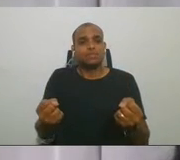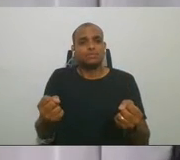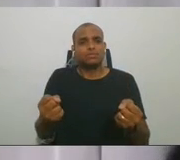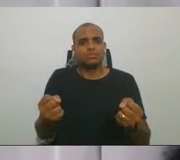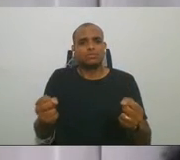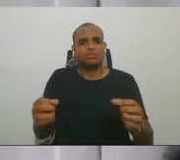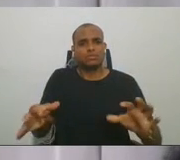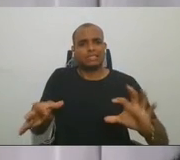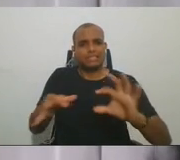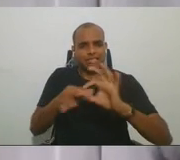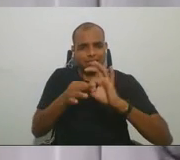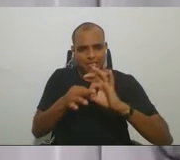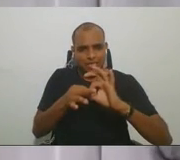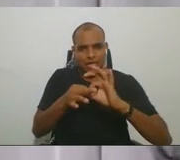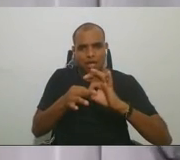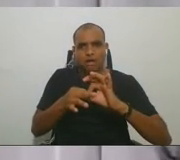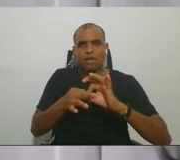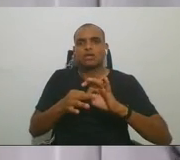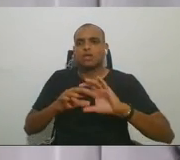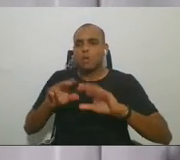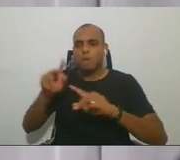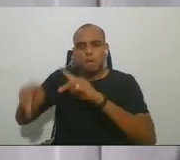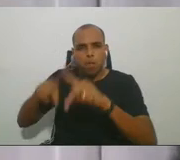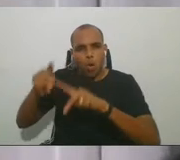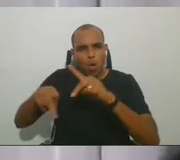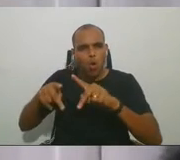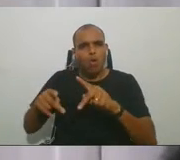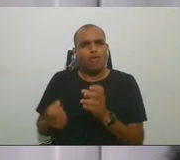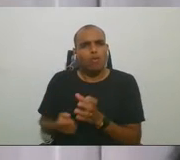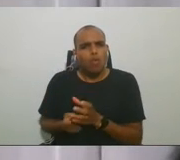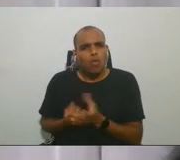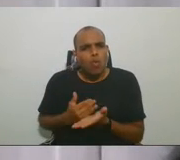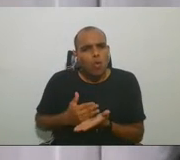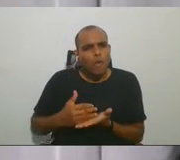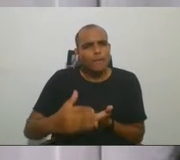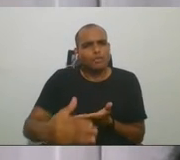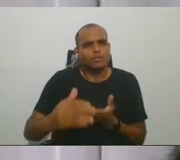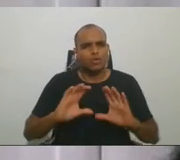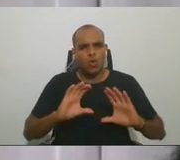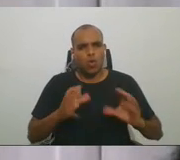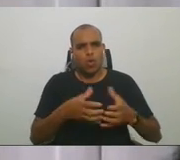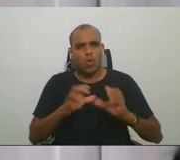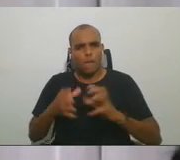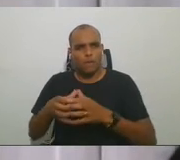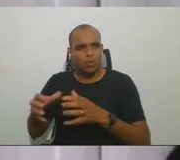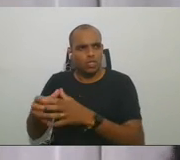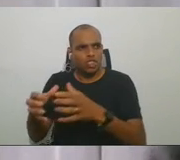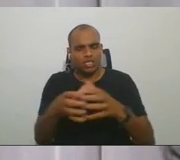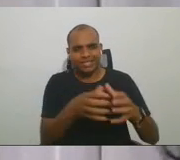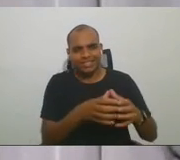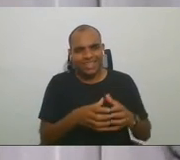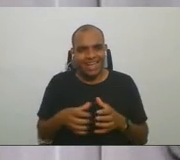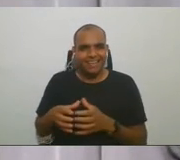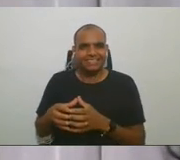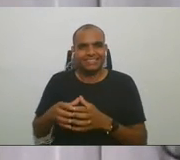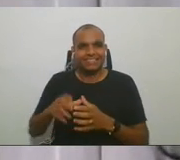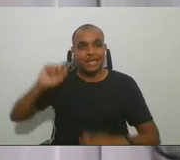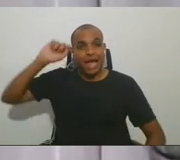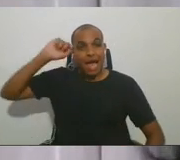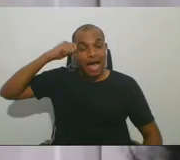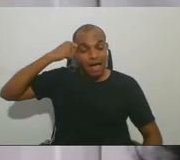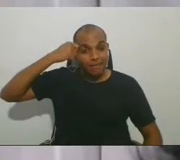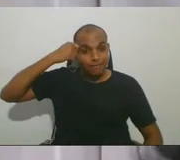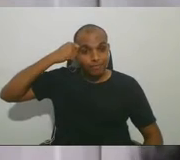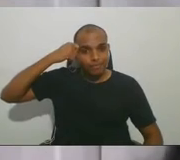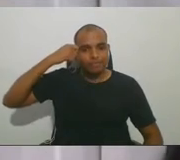das congêneres, dos povos originários e das comunidades multiversas afrodescendentes,